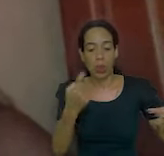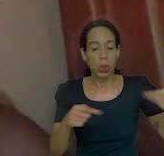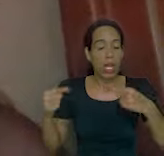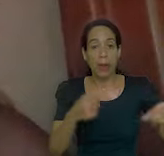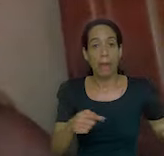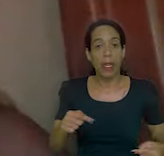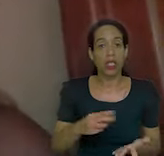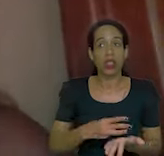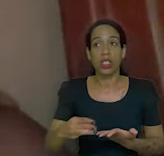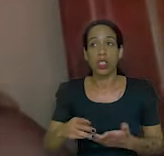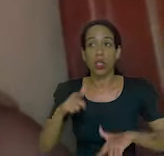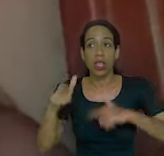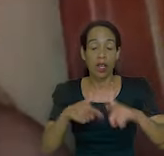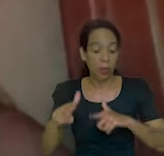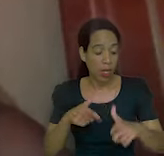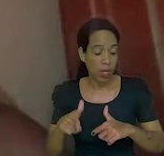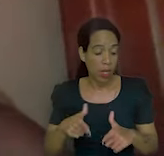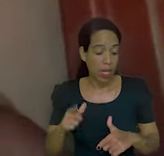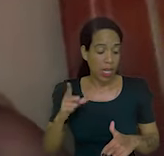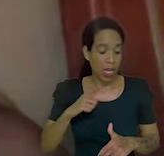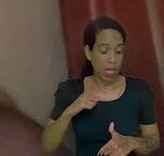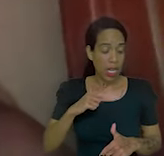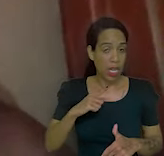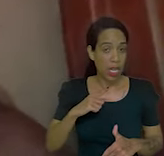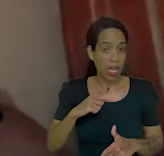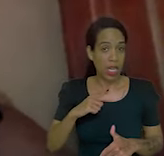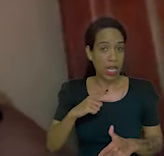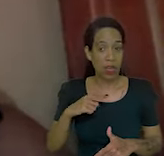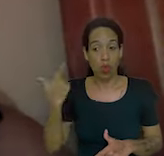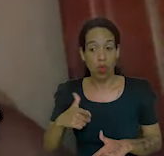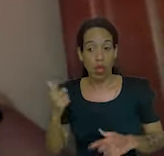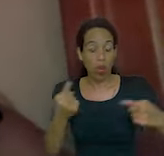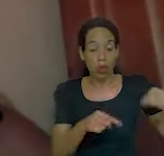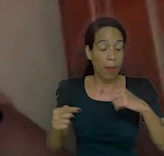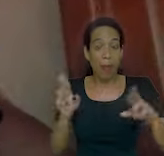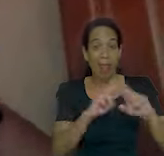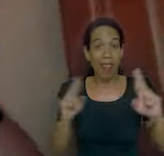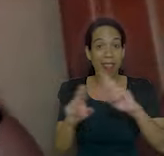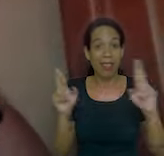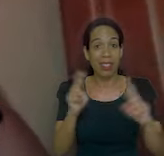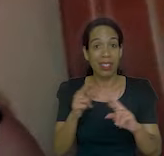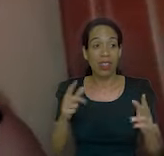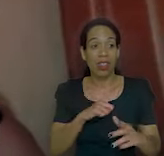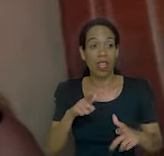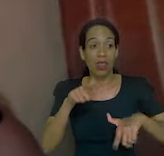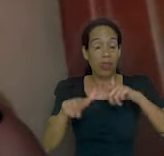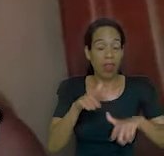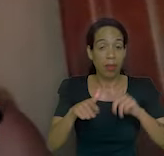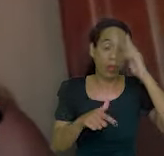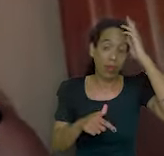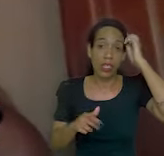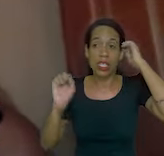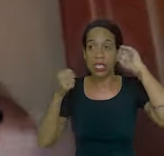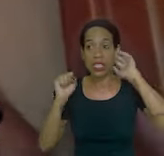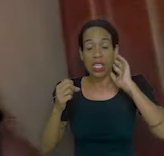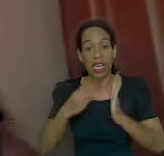da terceirização em atividade fim ou atividade meio ser lícita ou ilícita. Não tem mais o debate em relação ao ramo da atividade, e